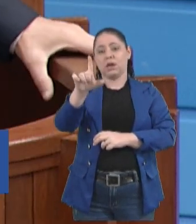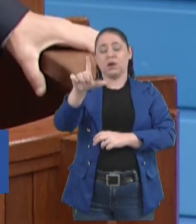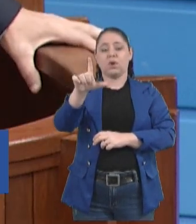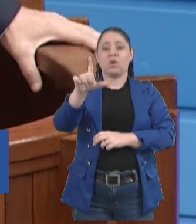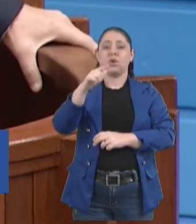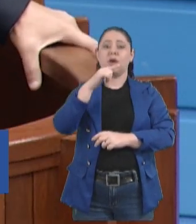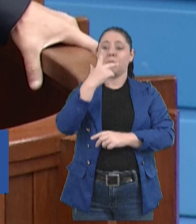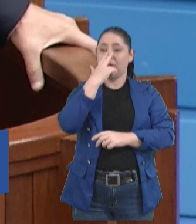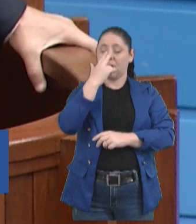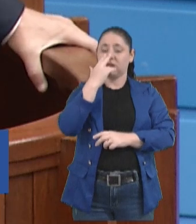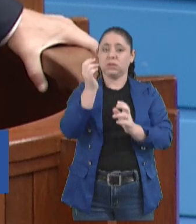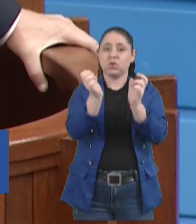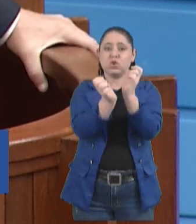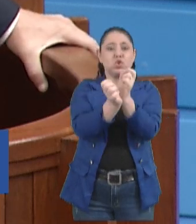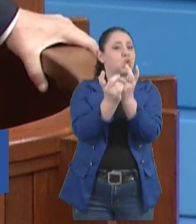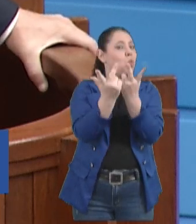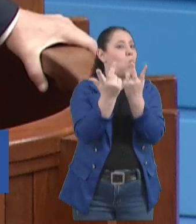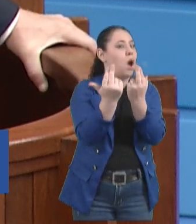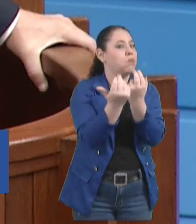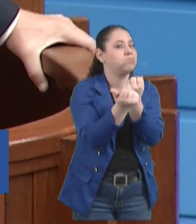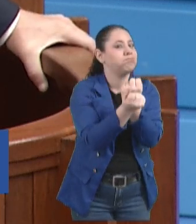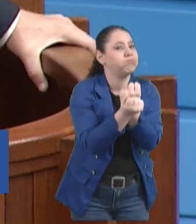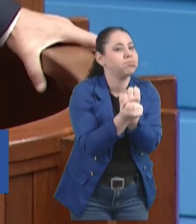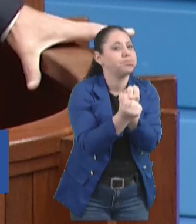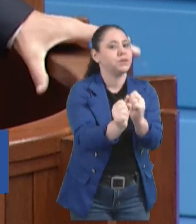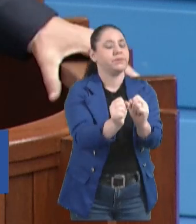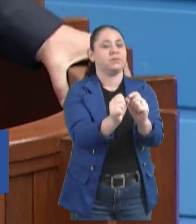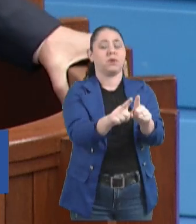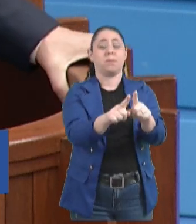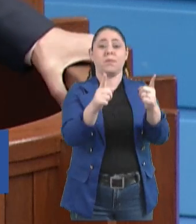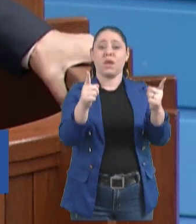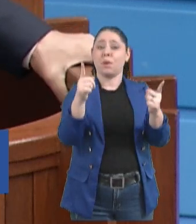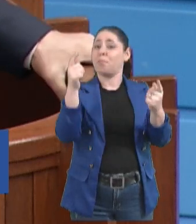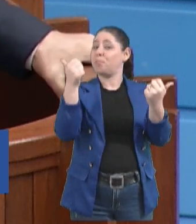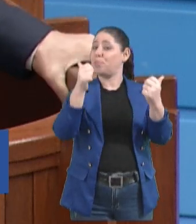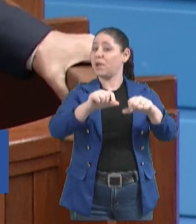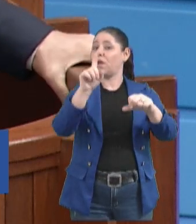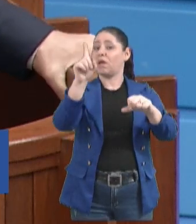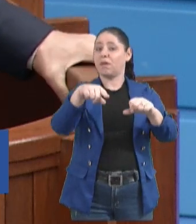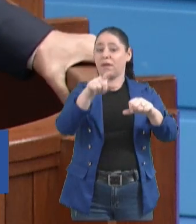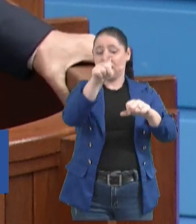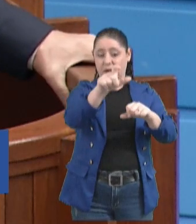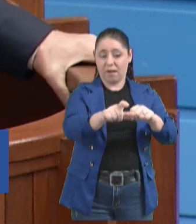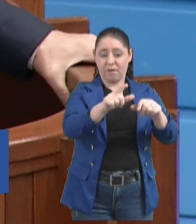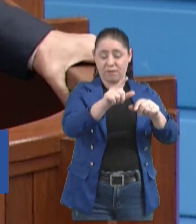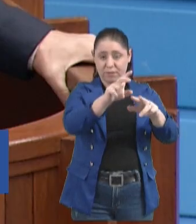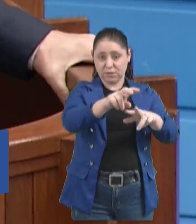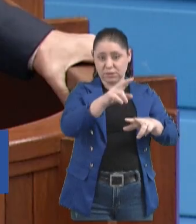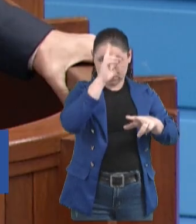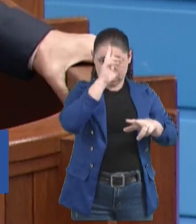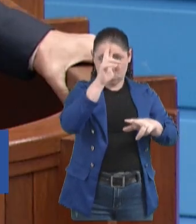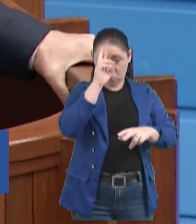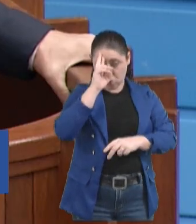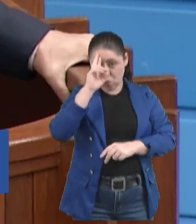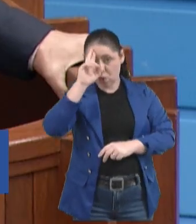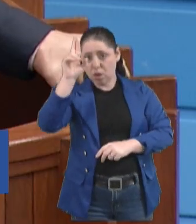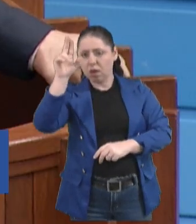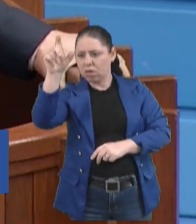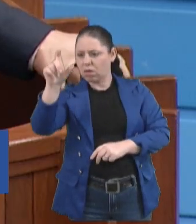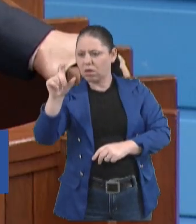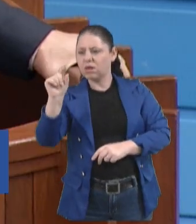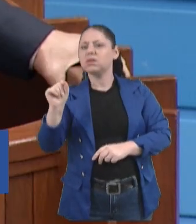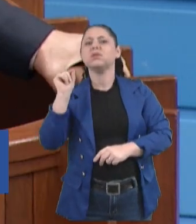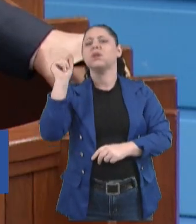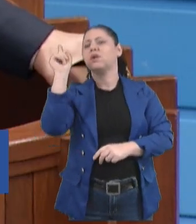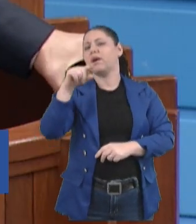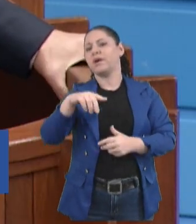situação análoga à escravidão. O pior é que esta fazenda, os proprietários desta